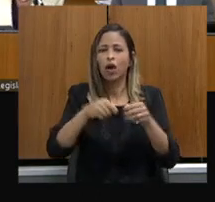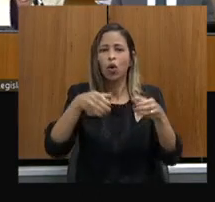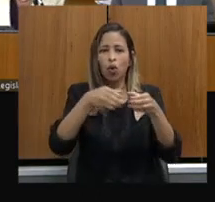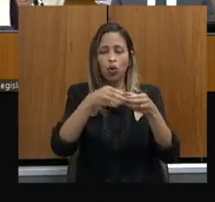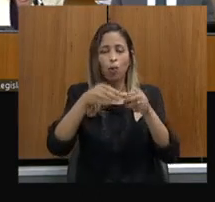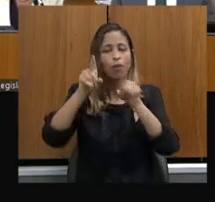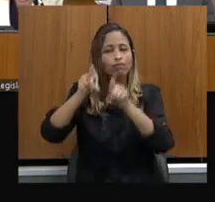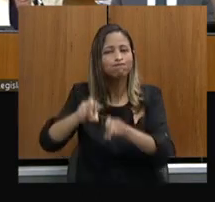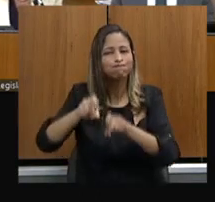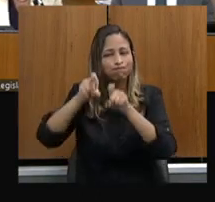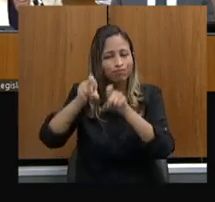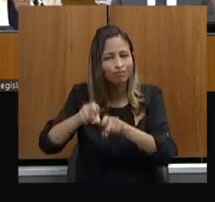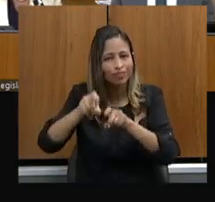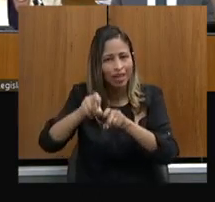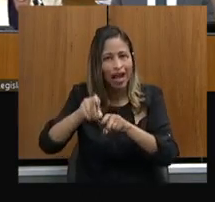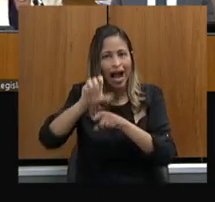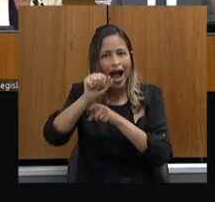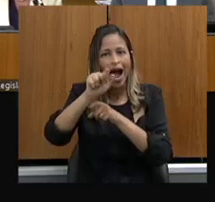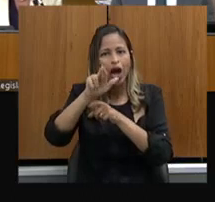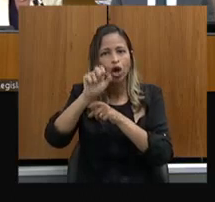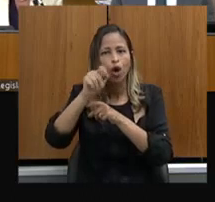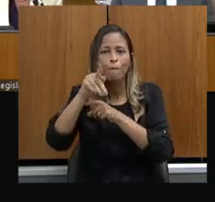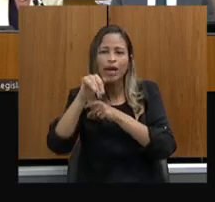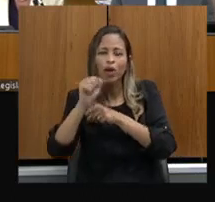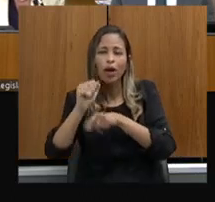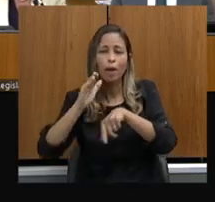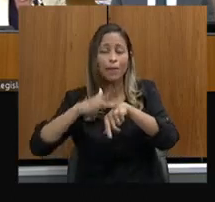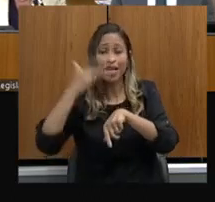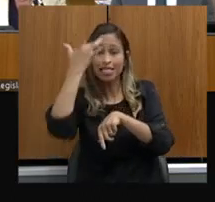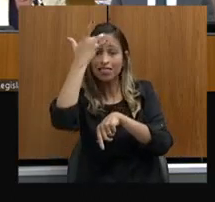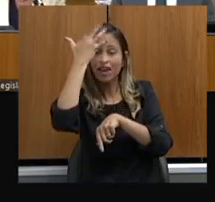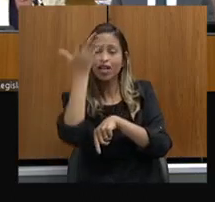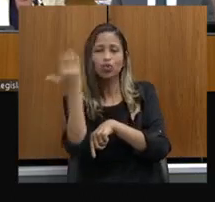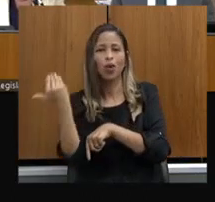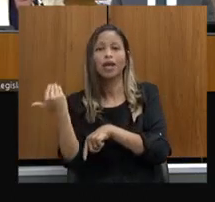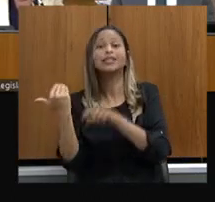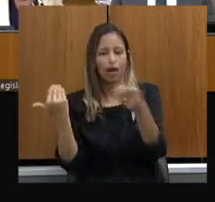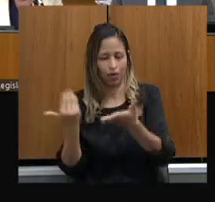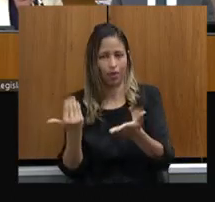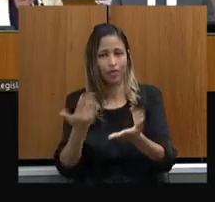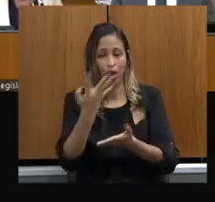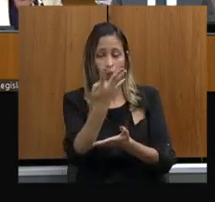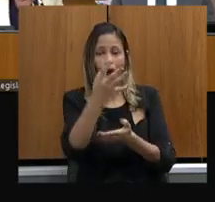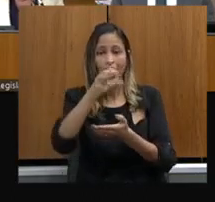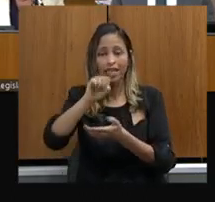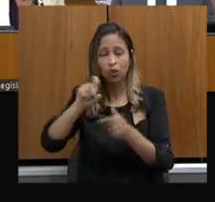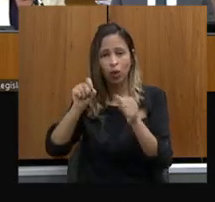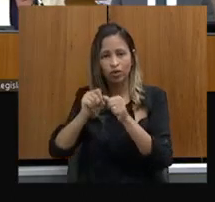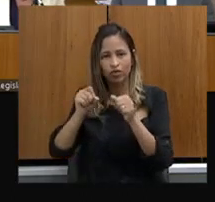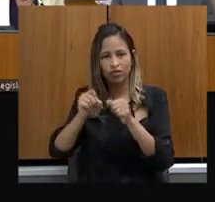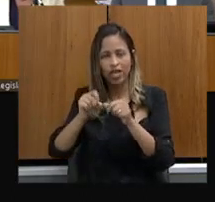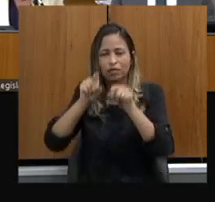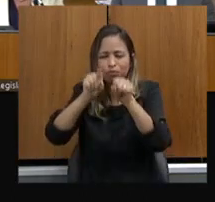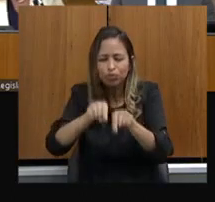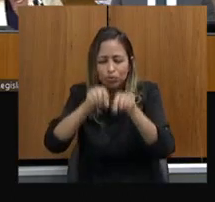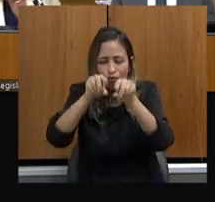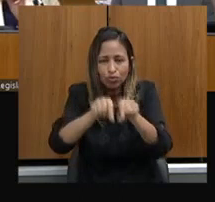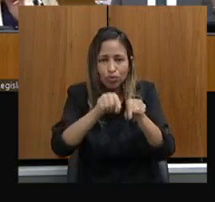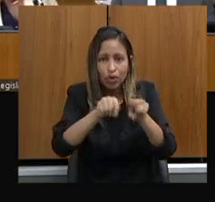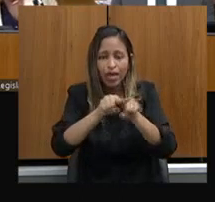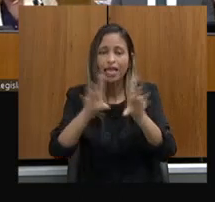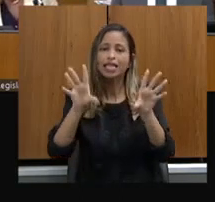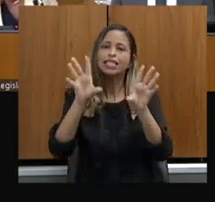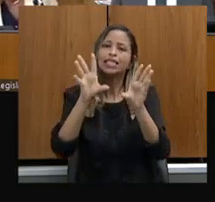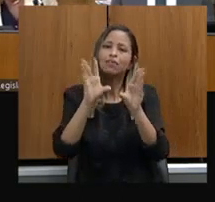de agropecuária que hoje é muito mais facilitada do que era antes nós realizamos 48 ações de disseminação de inovação e